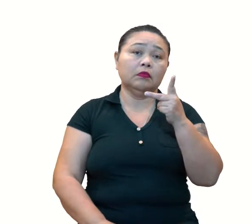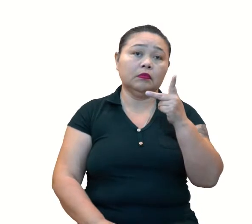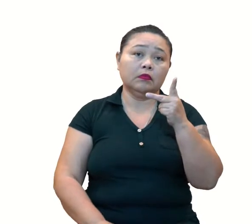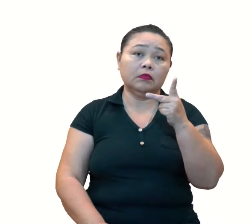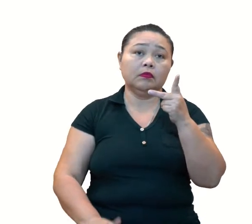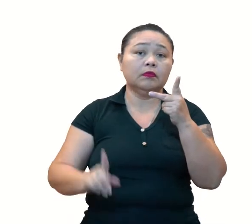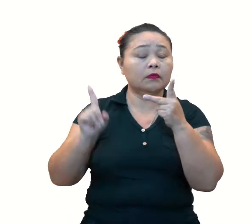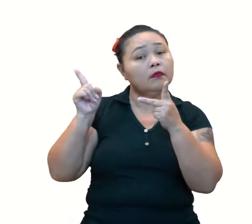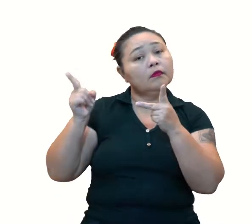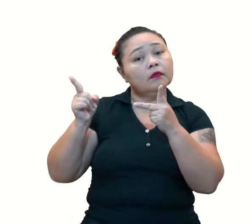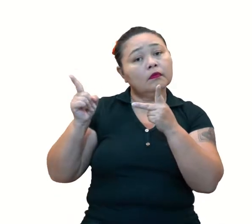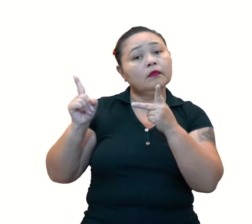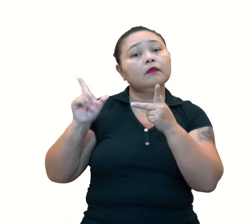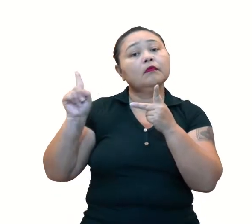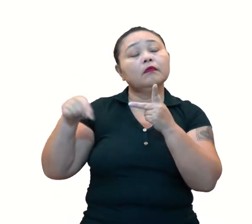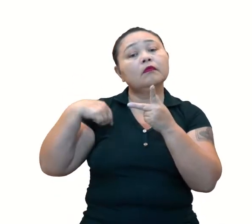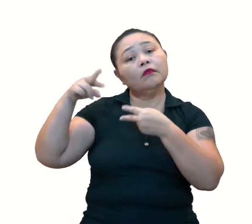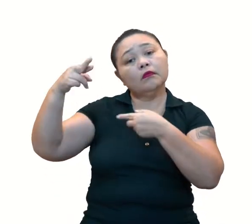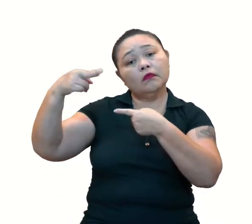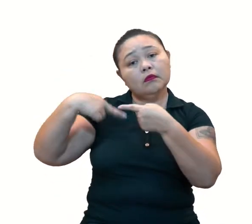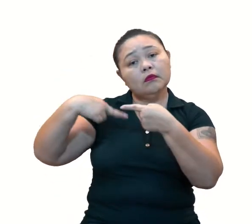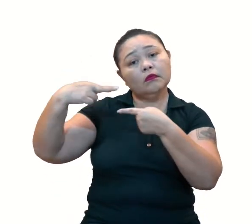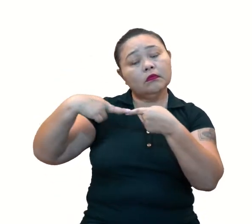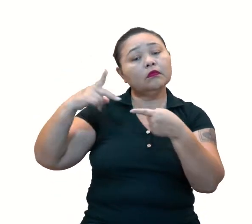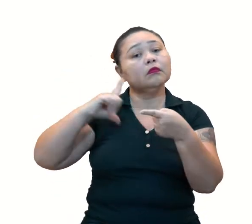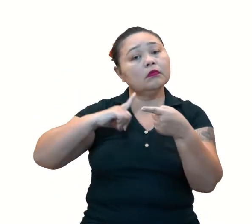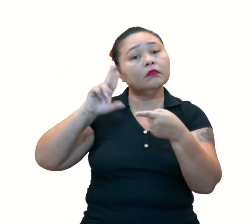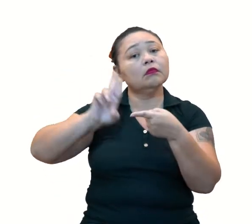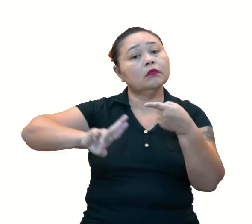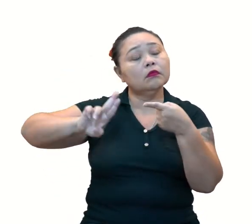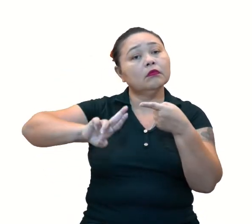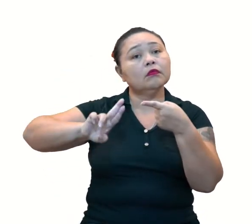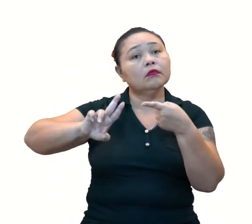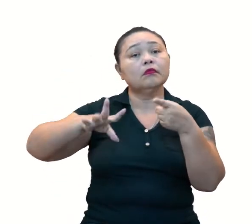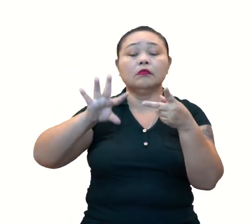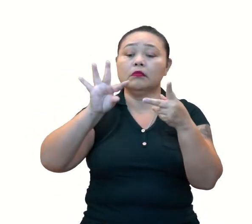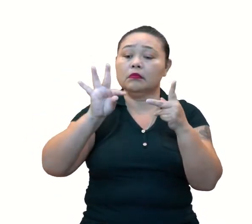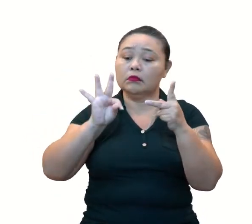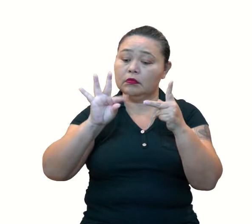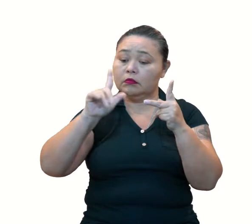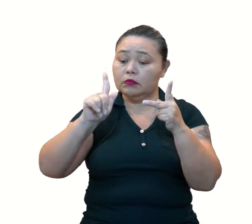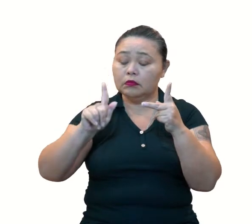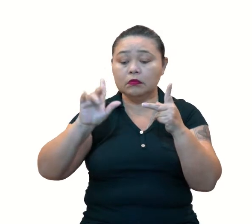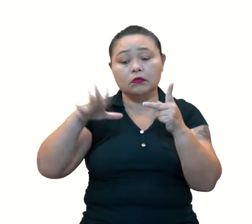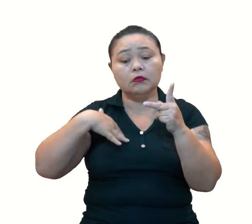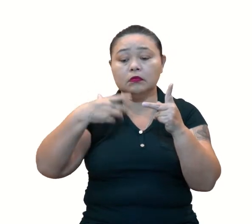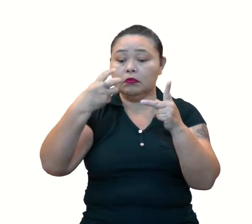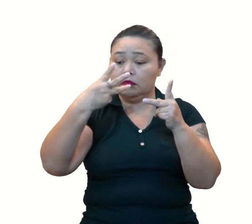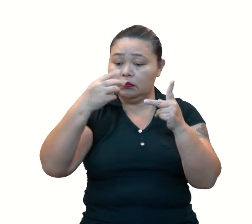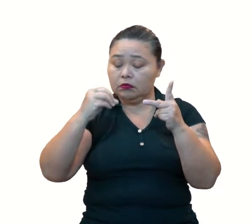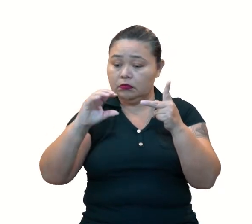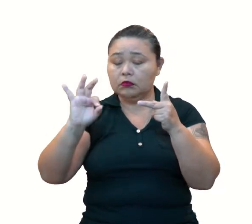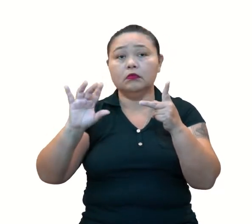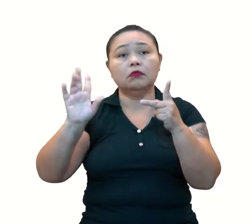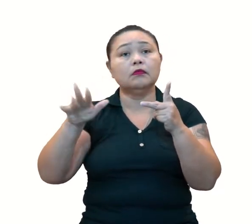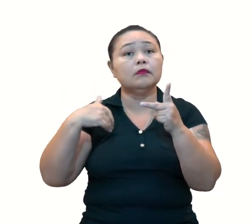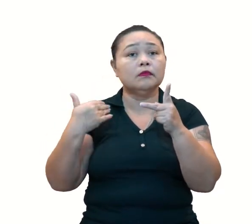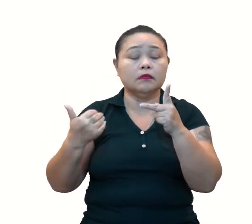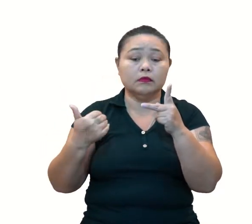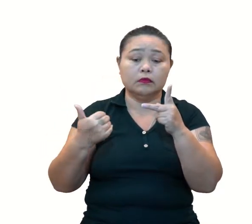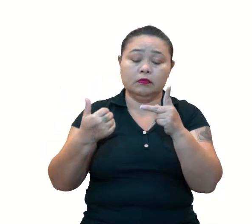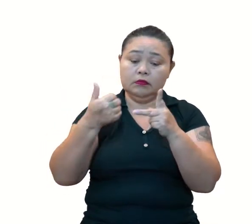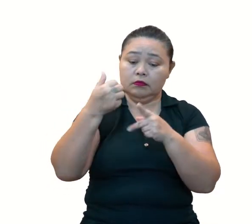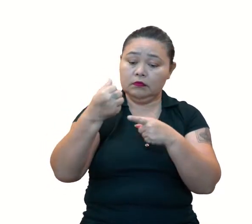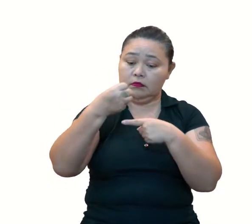Então, essa é a relação que a gente tem que usar. Tangente de quem? 30 tangente graus. De 30 graus. Quem é o cateto oposto?